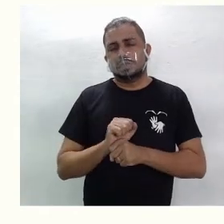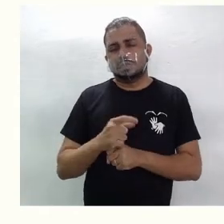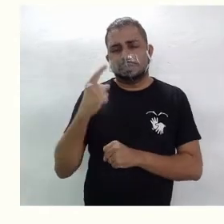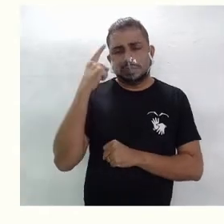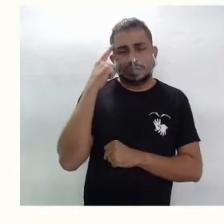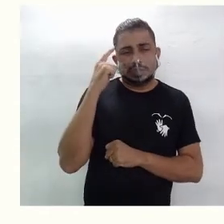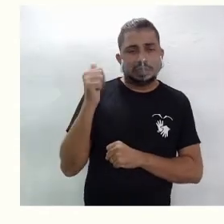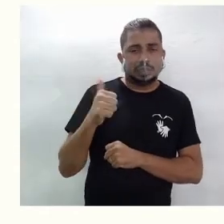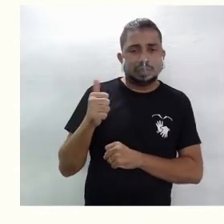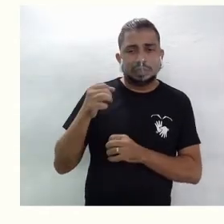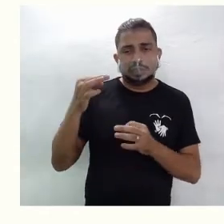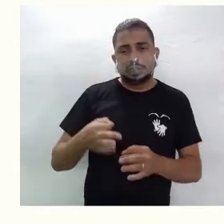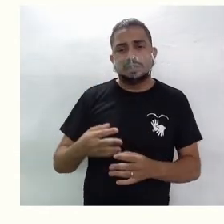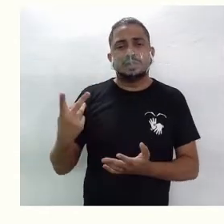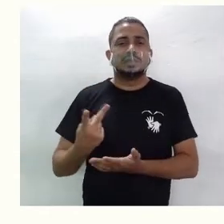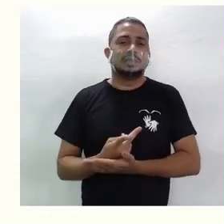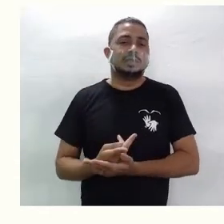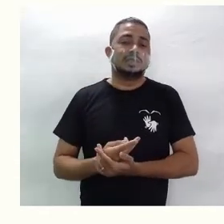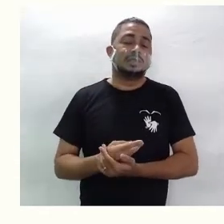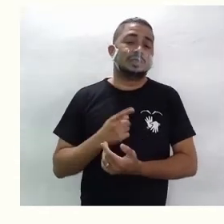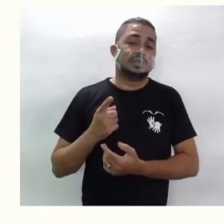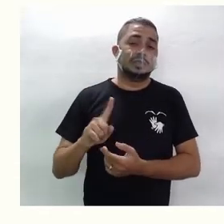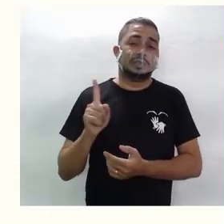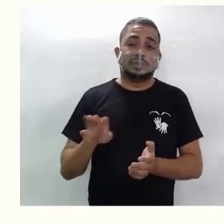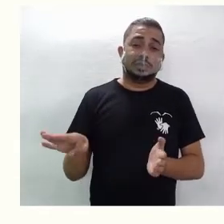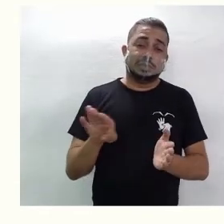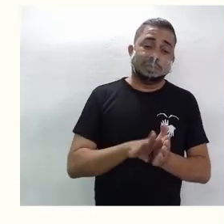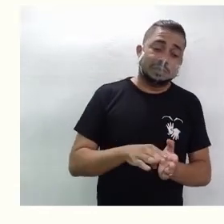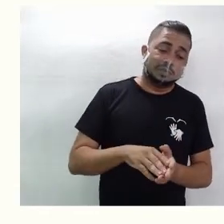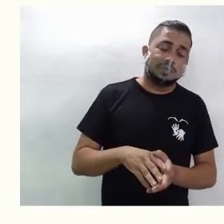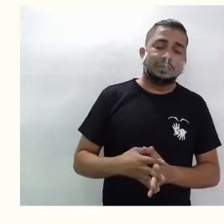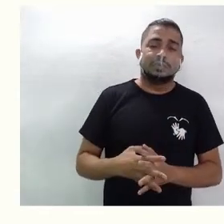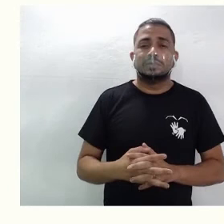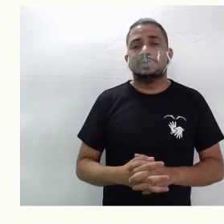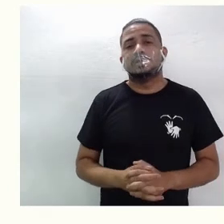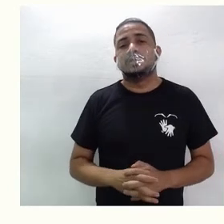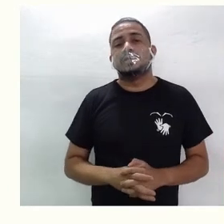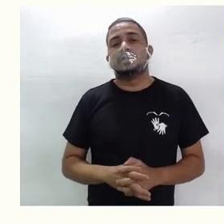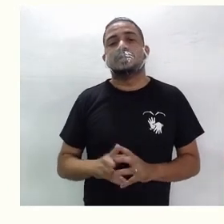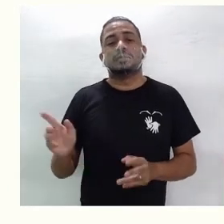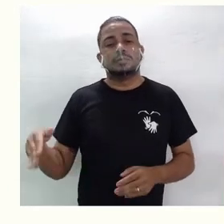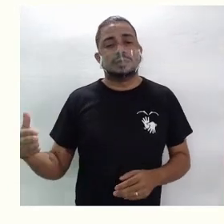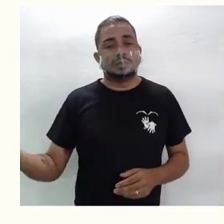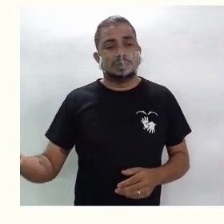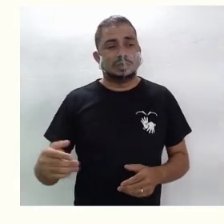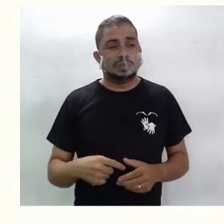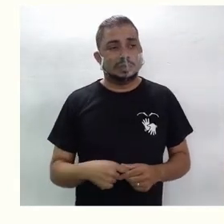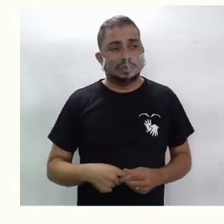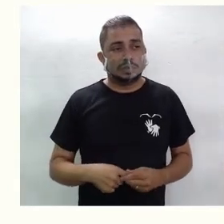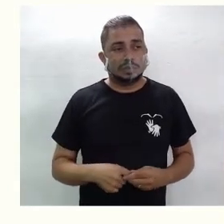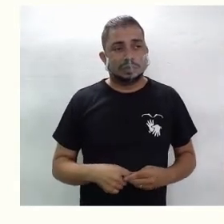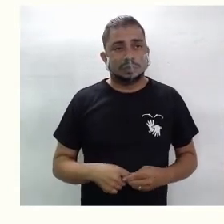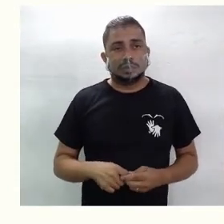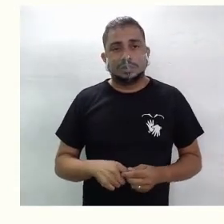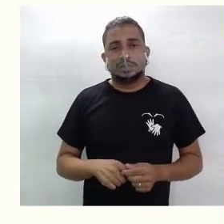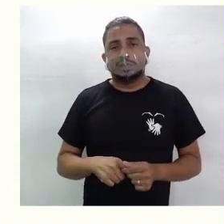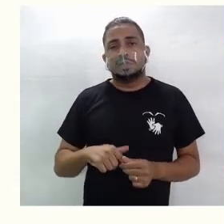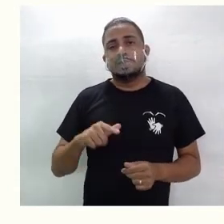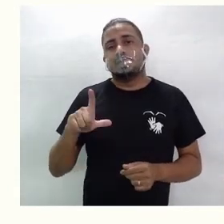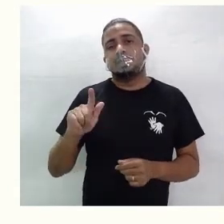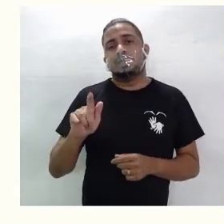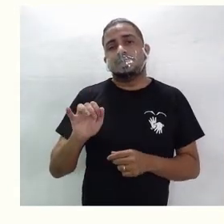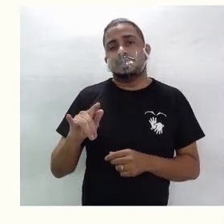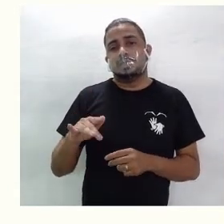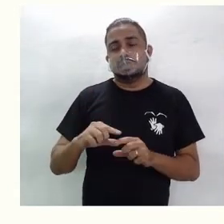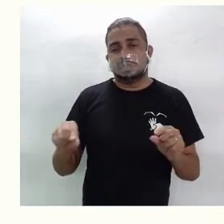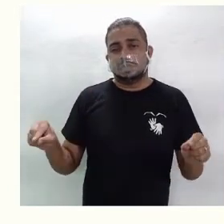analisa se está correto ou incorreto. Essas questões a gente não chegou ainda, mas vamos chegar nela. Próxima, D. Legenda é a parte